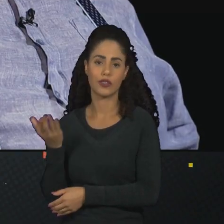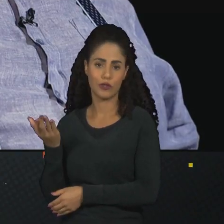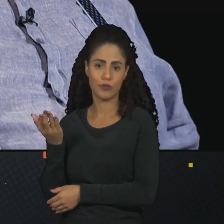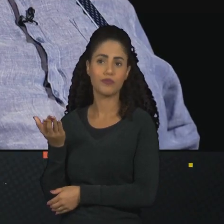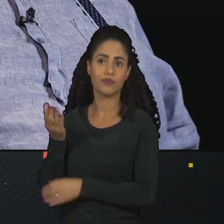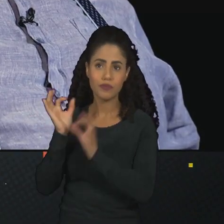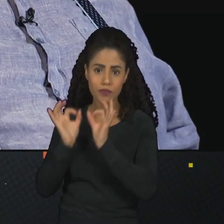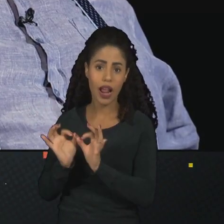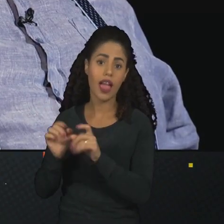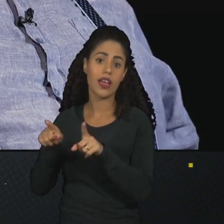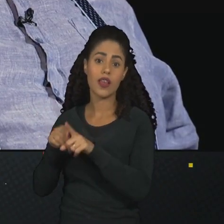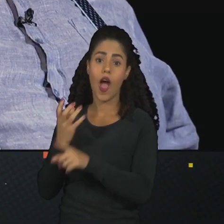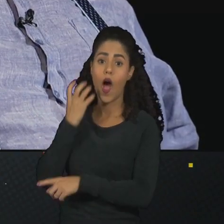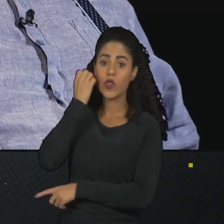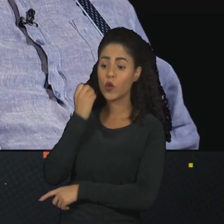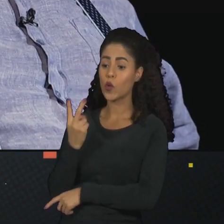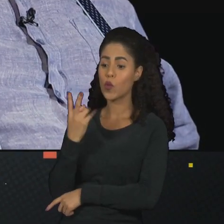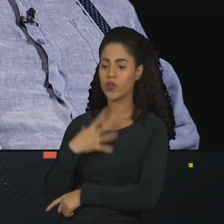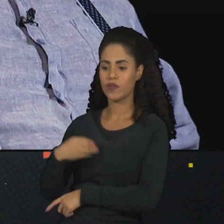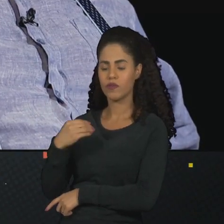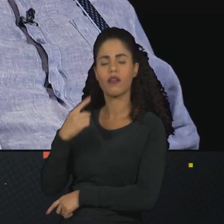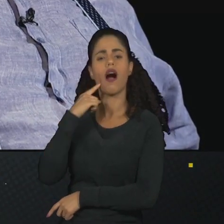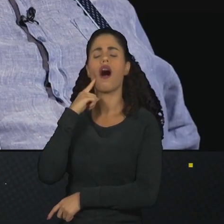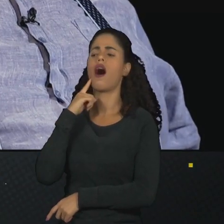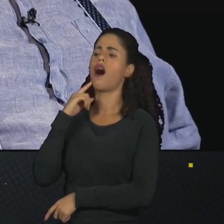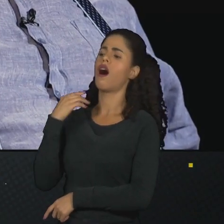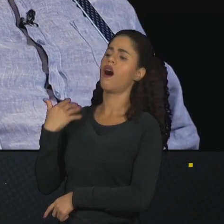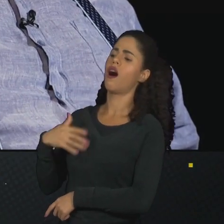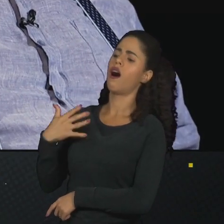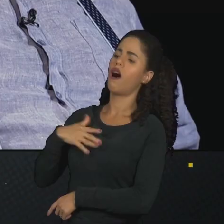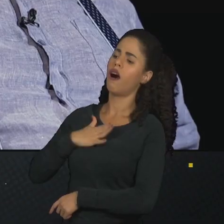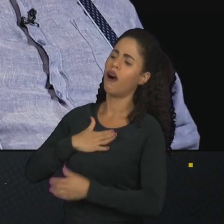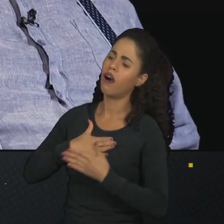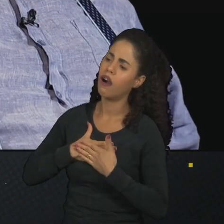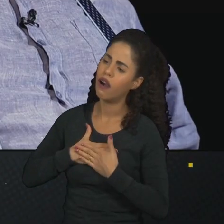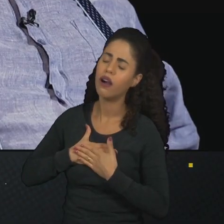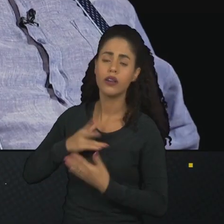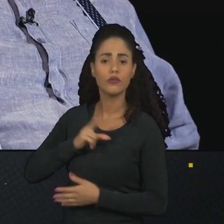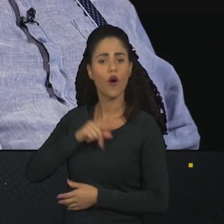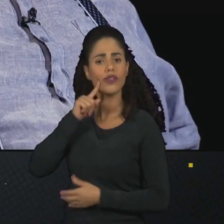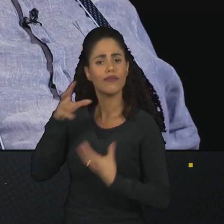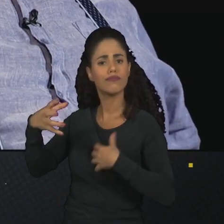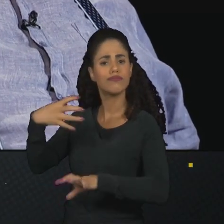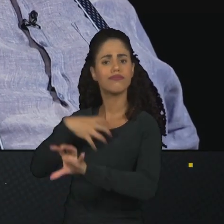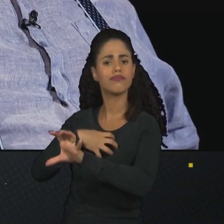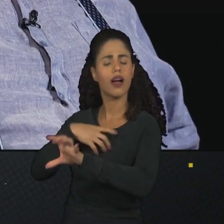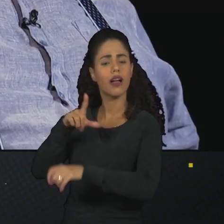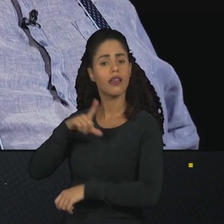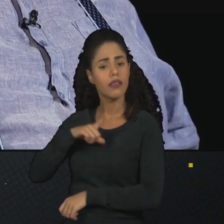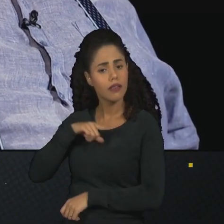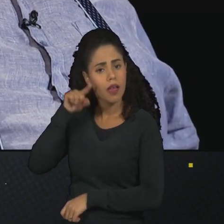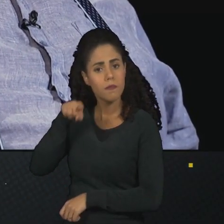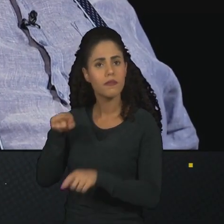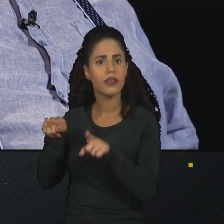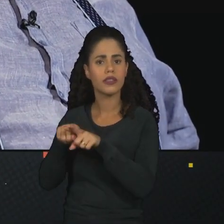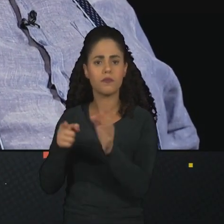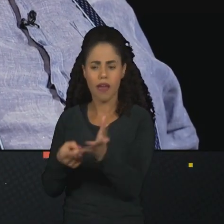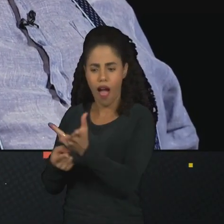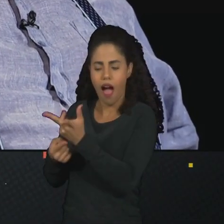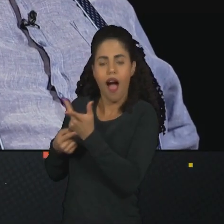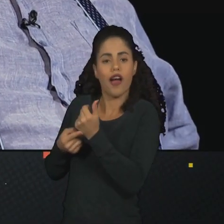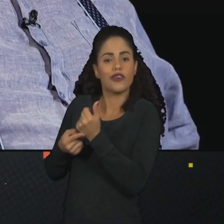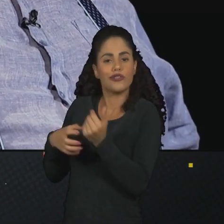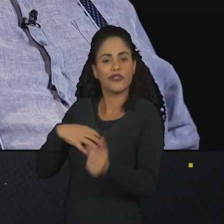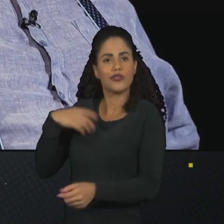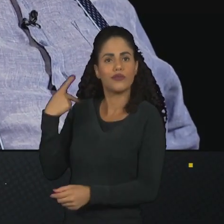crianças. E isso sim, que para mim é um gesto de grande humanidade E, em termos de arte, queridos,